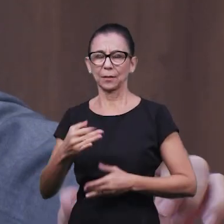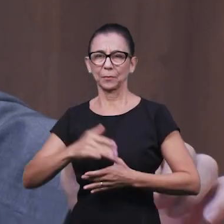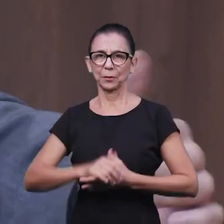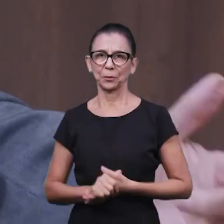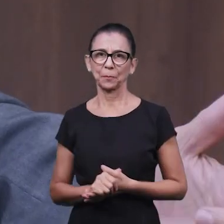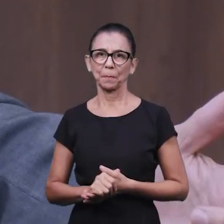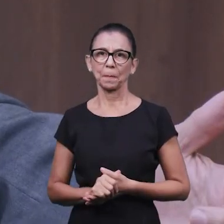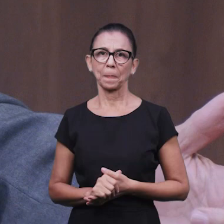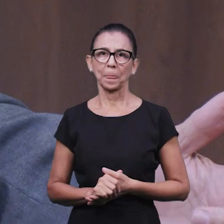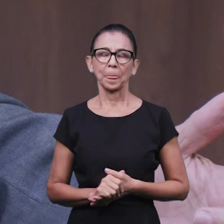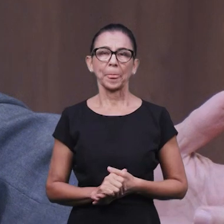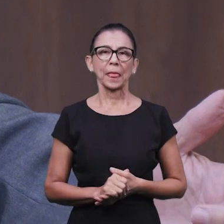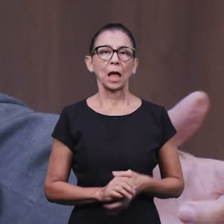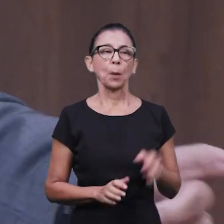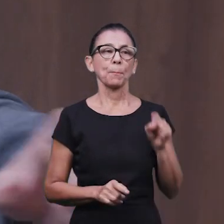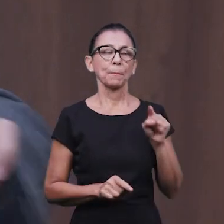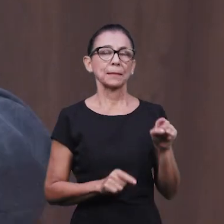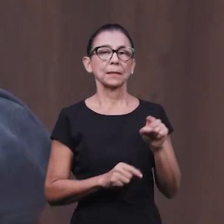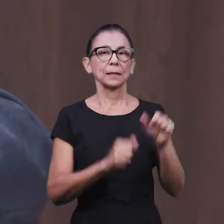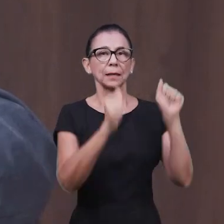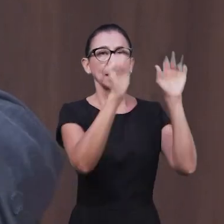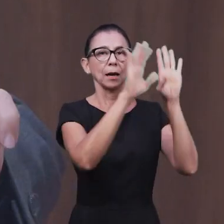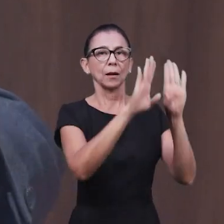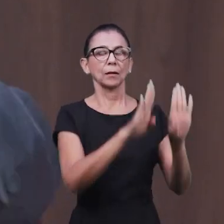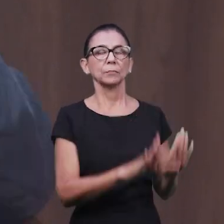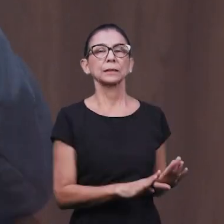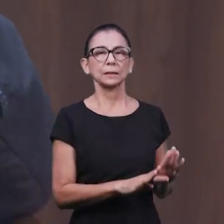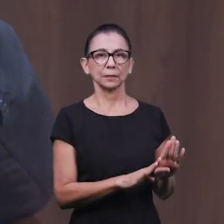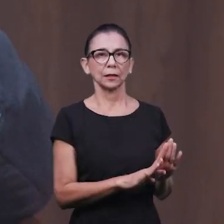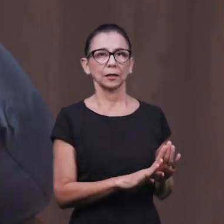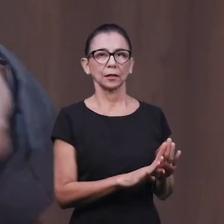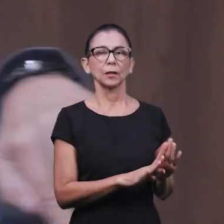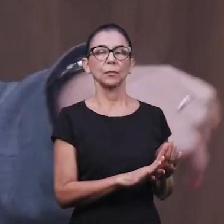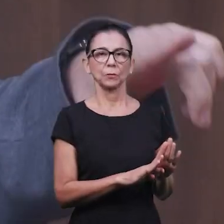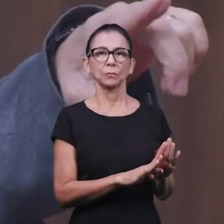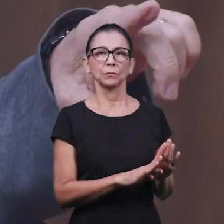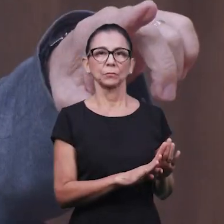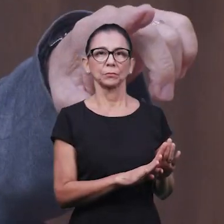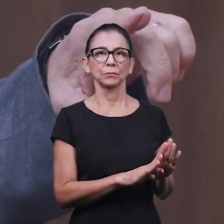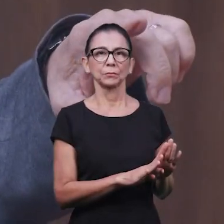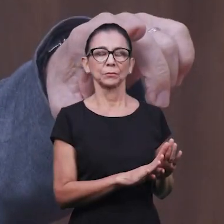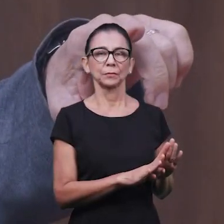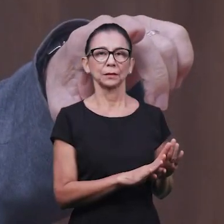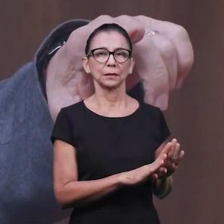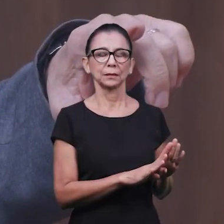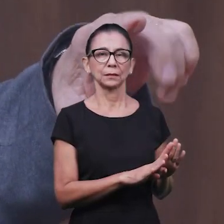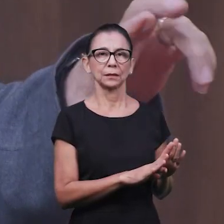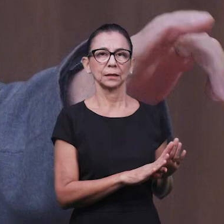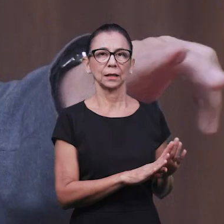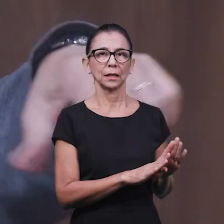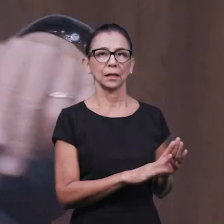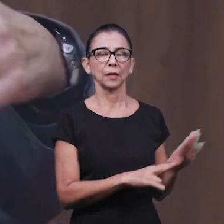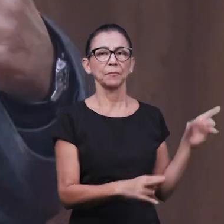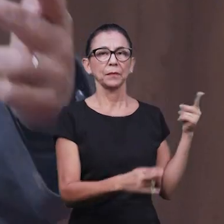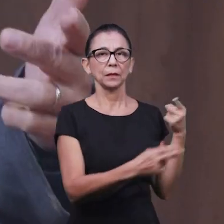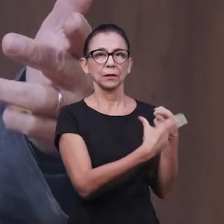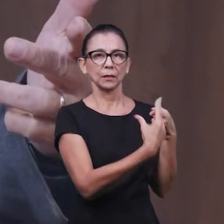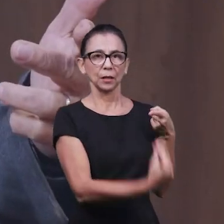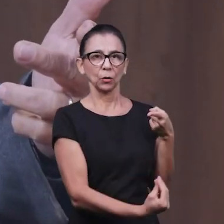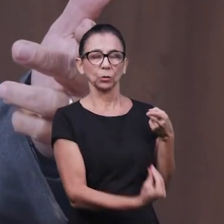quando Absalão foi vencido na batalha, o reino de Davi foi confirmado, ele voltou para o trono de Jerusalém. No